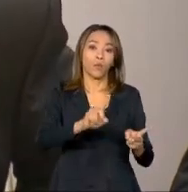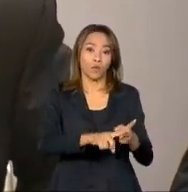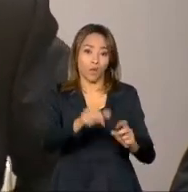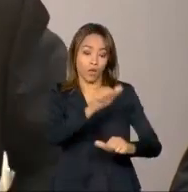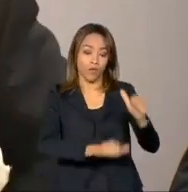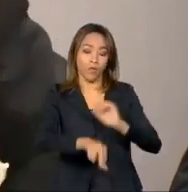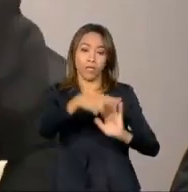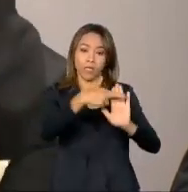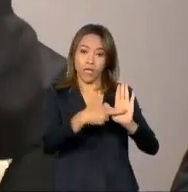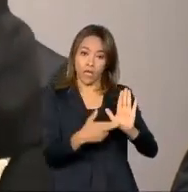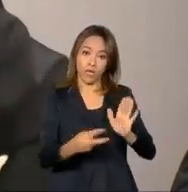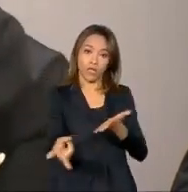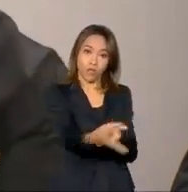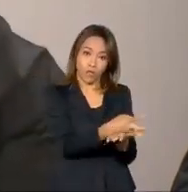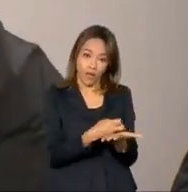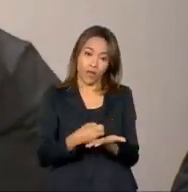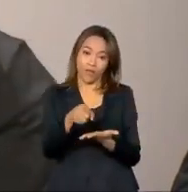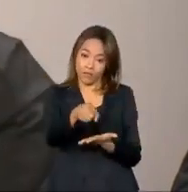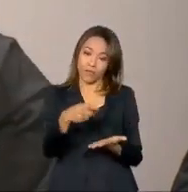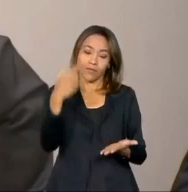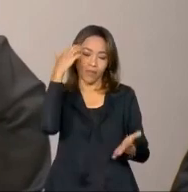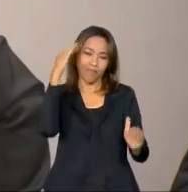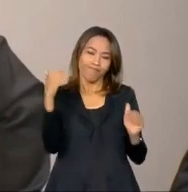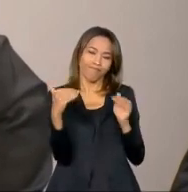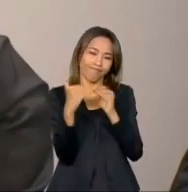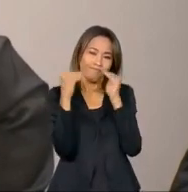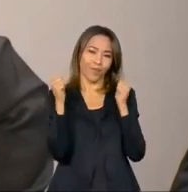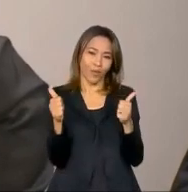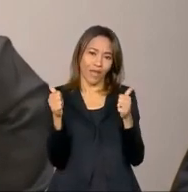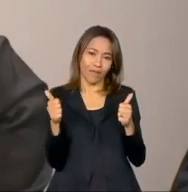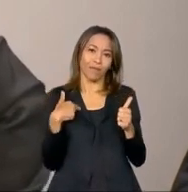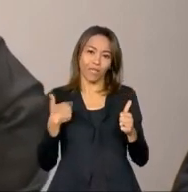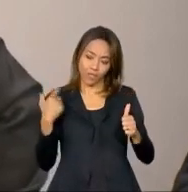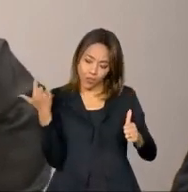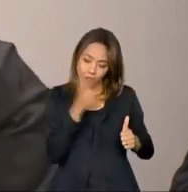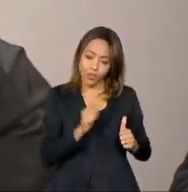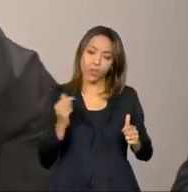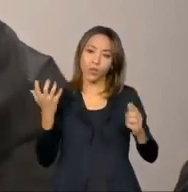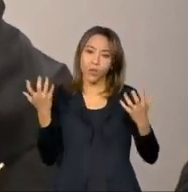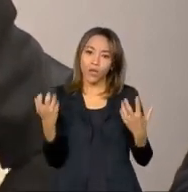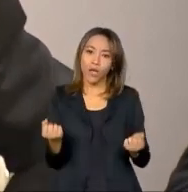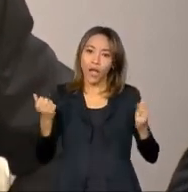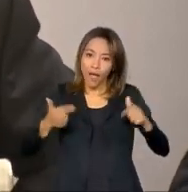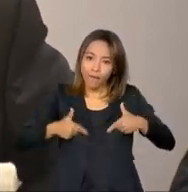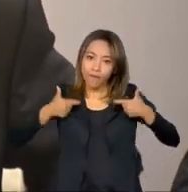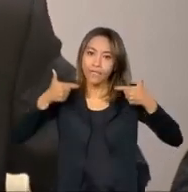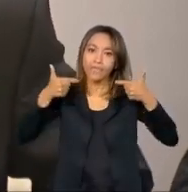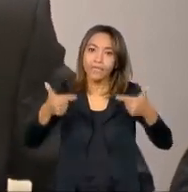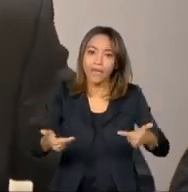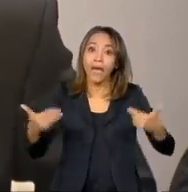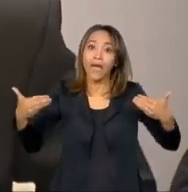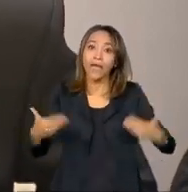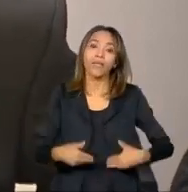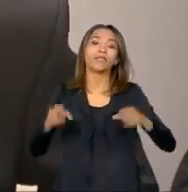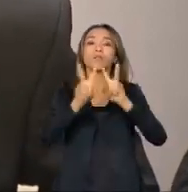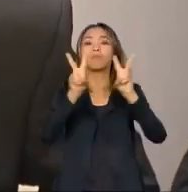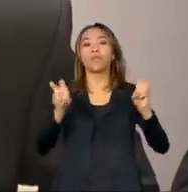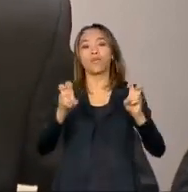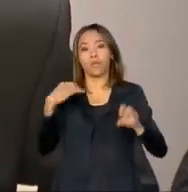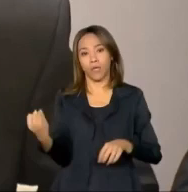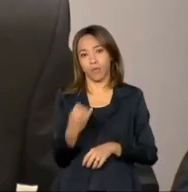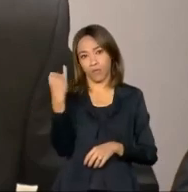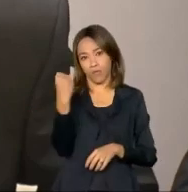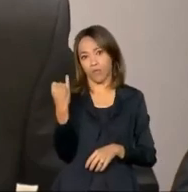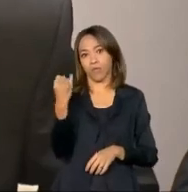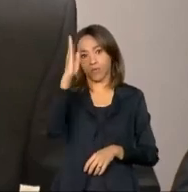tributária. Conte conosco lá para a gente trabalhar junto e avançarmos, essa é a pauta mais importante do